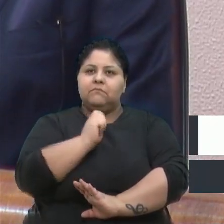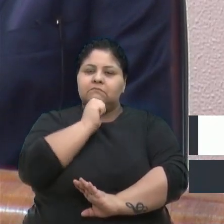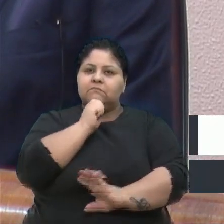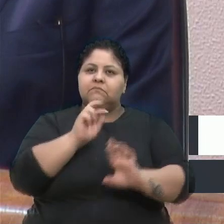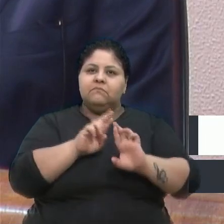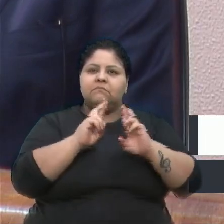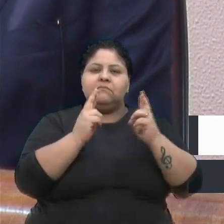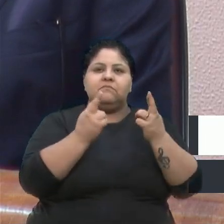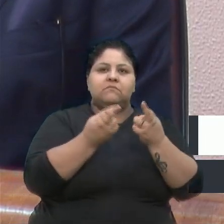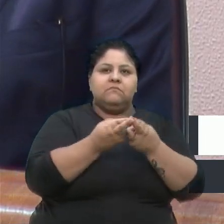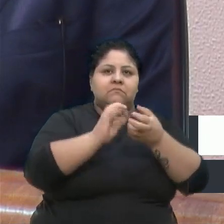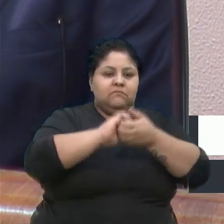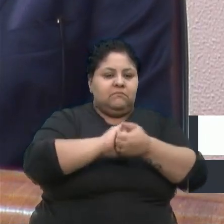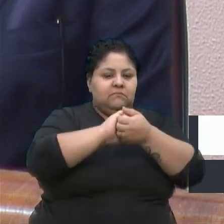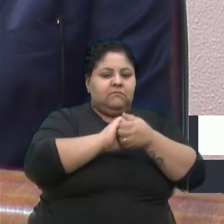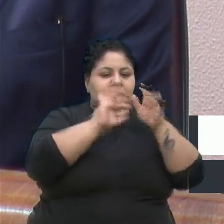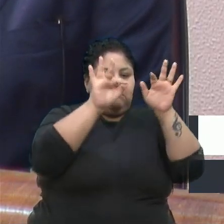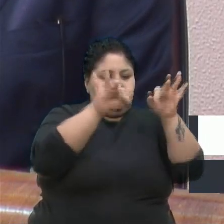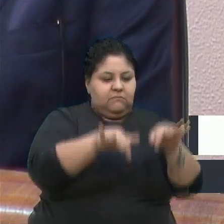autoridades nominadas no protocolo.